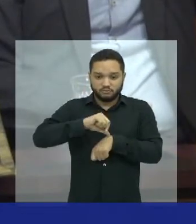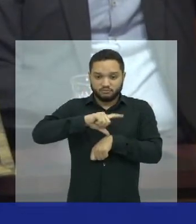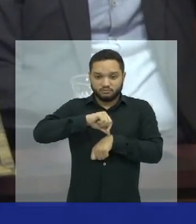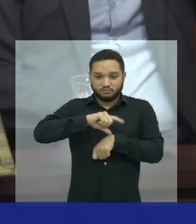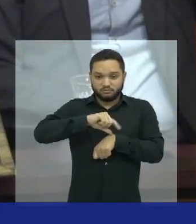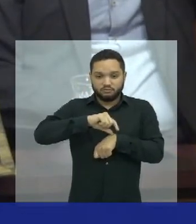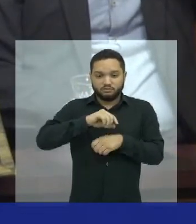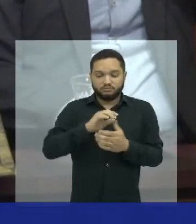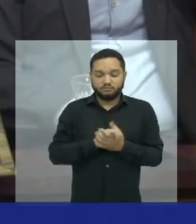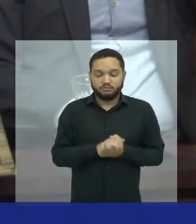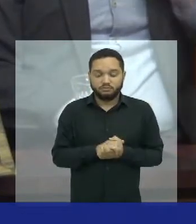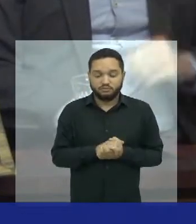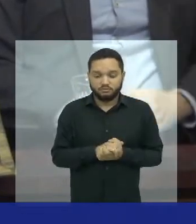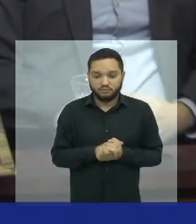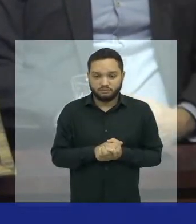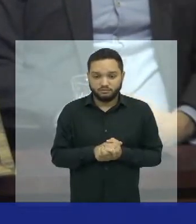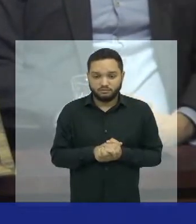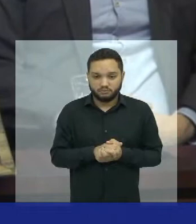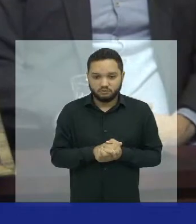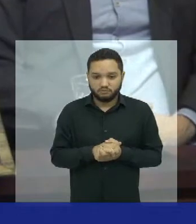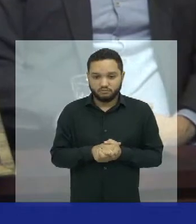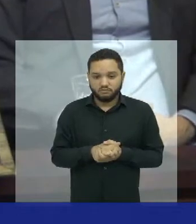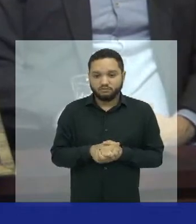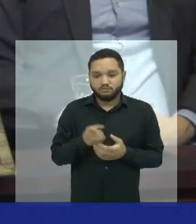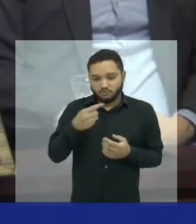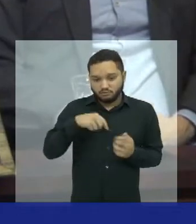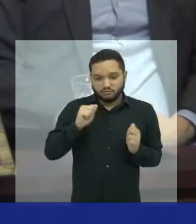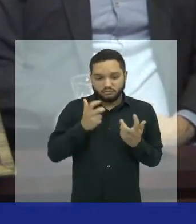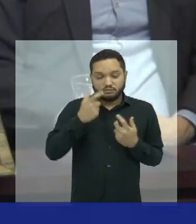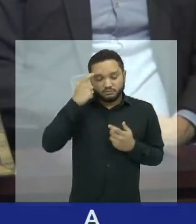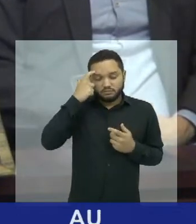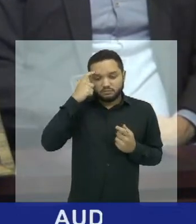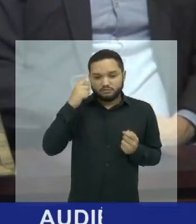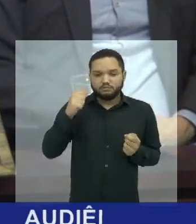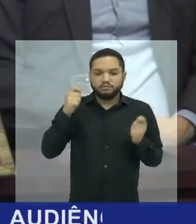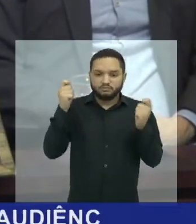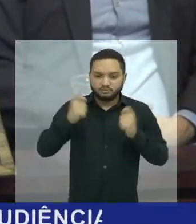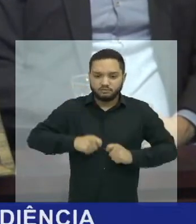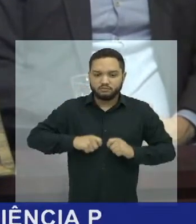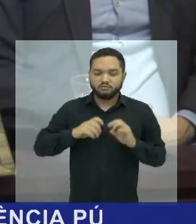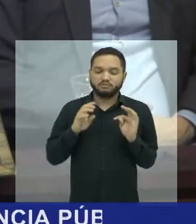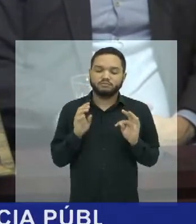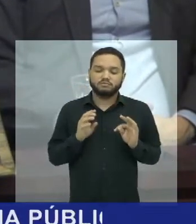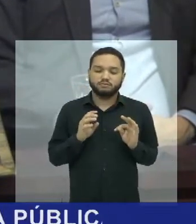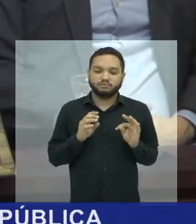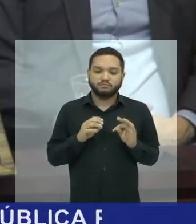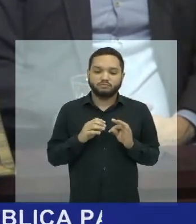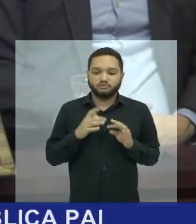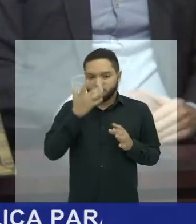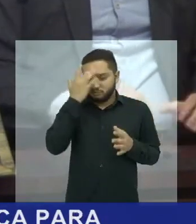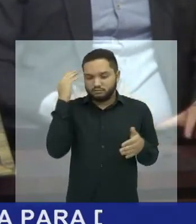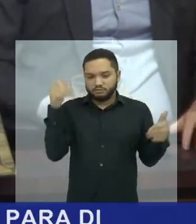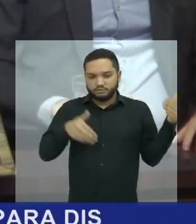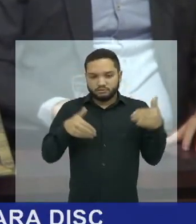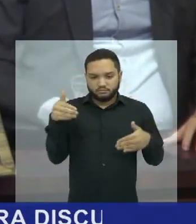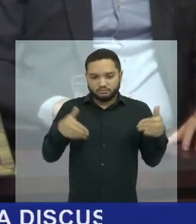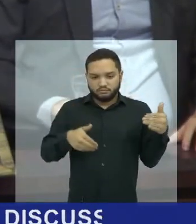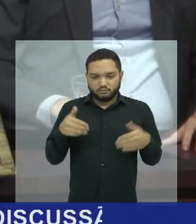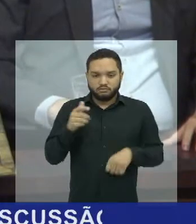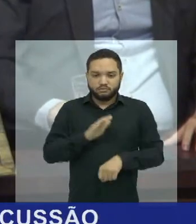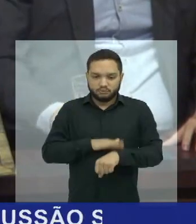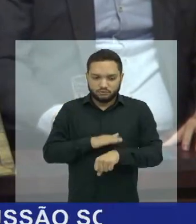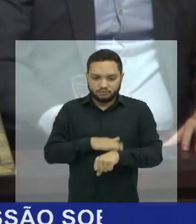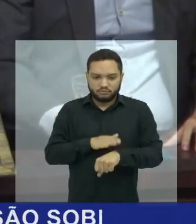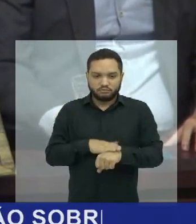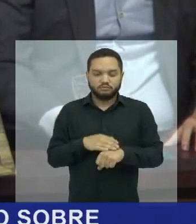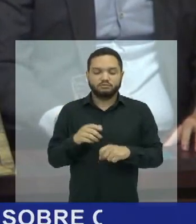no entender da Câmara, que possa possibilitar uma participação maior das pessoas e com mais tempo para